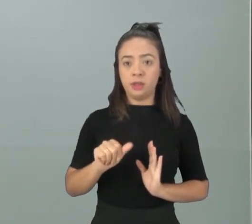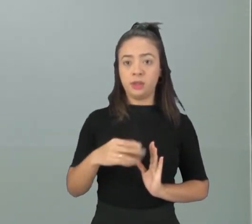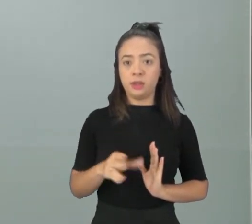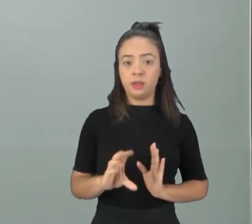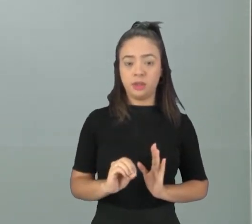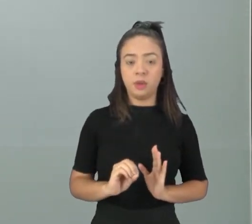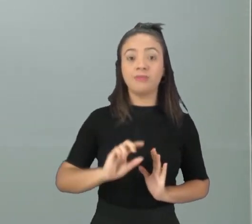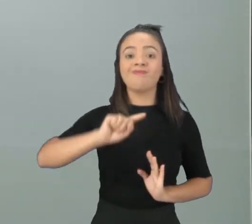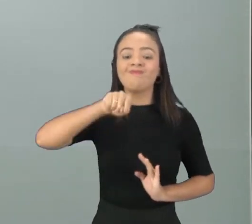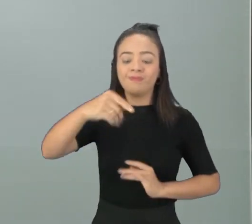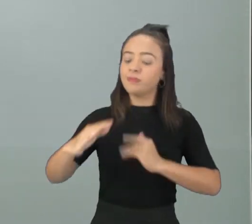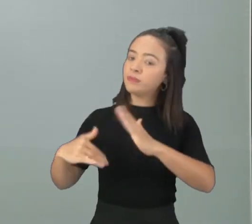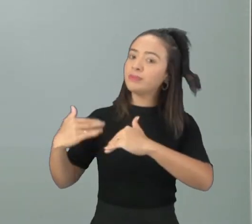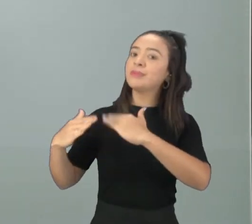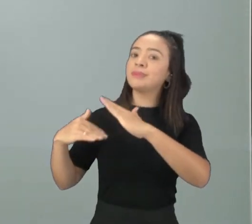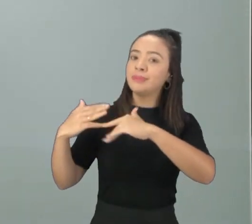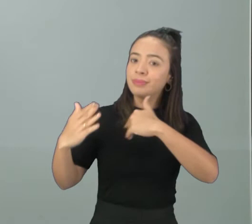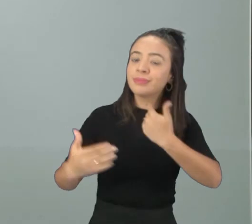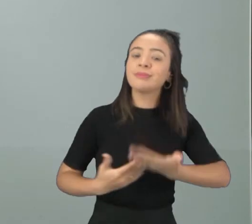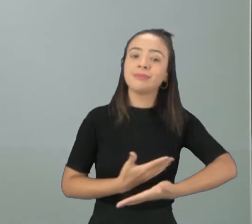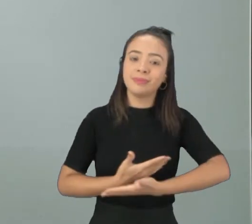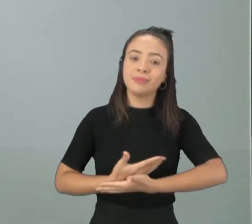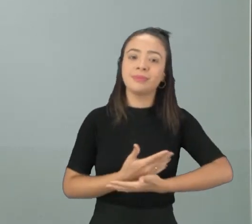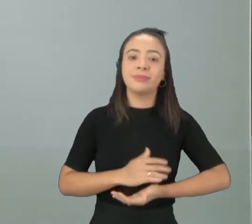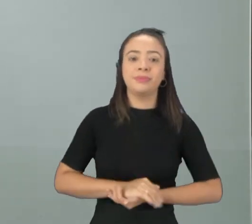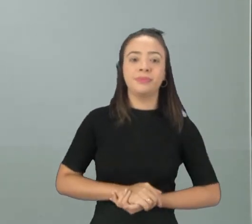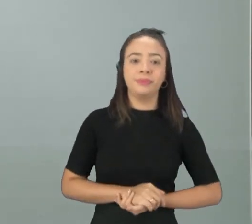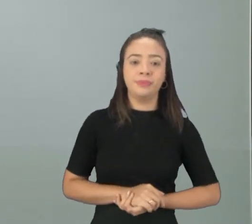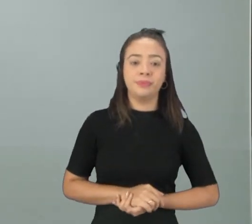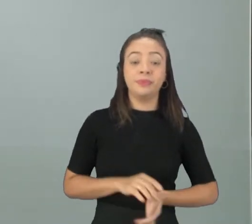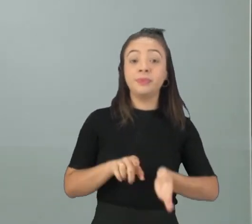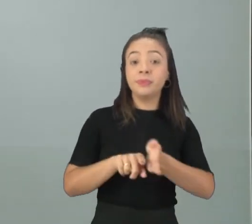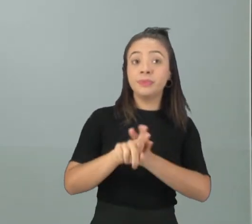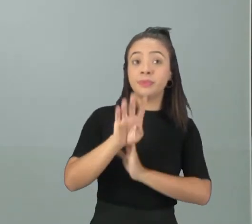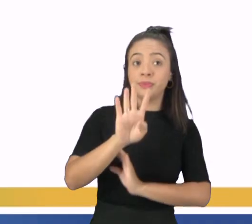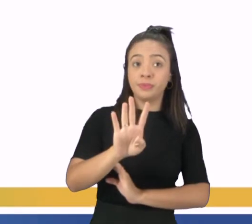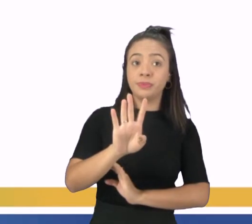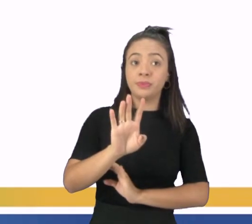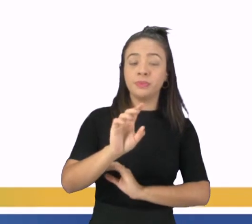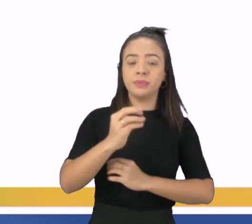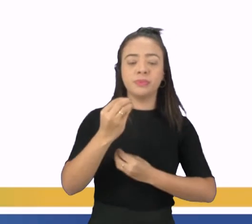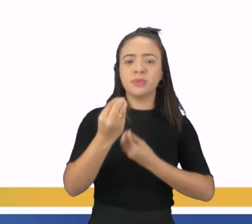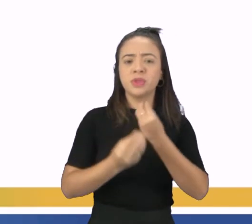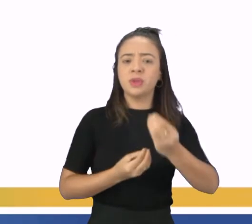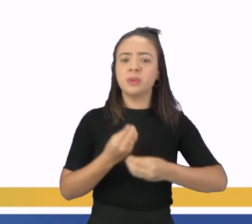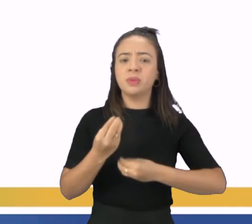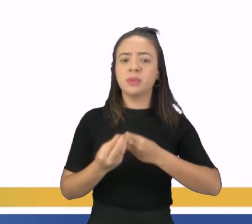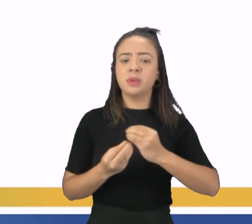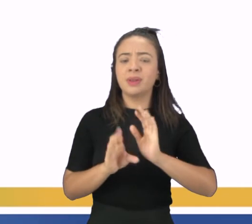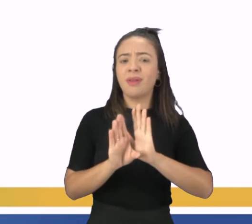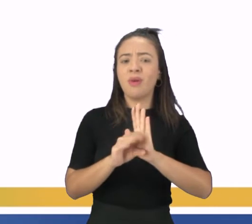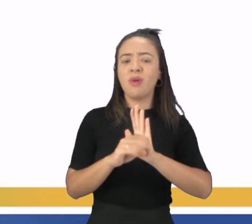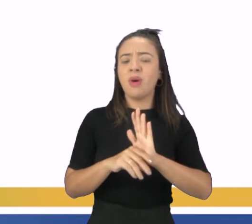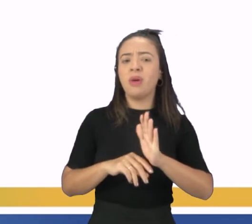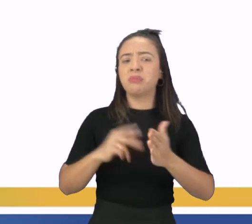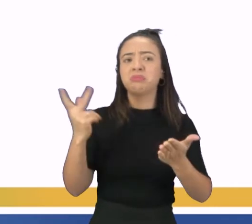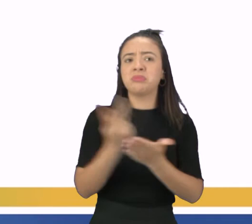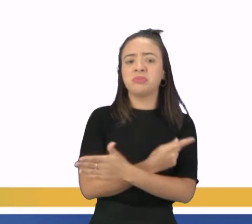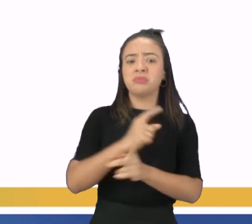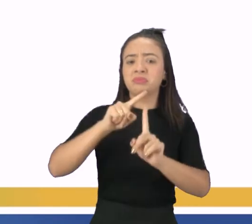seu desenvolvimento embrionário, tá bom? A 4 pergunta: como é definida a gravidez, tá?